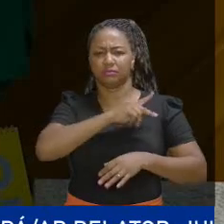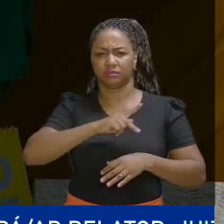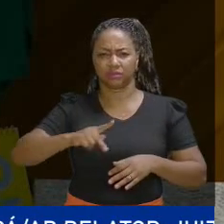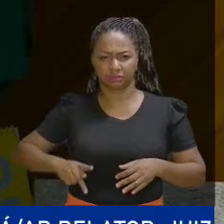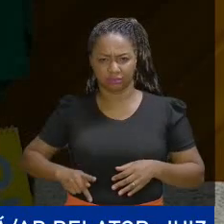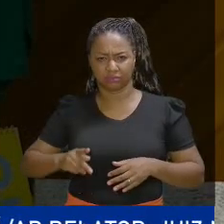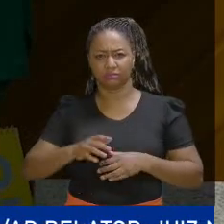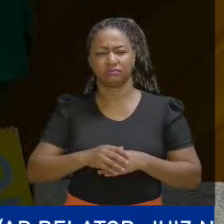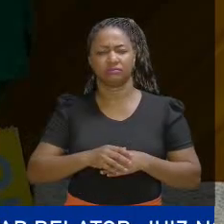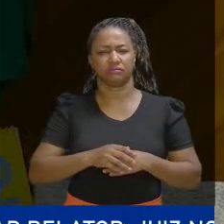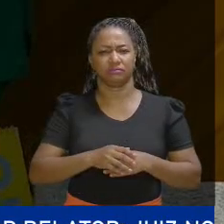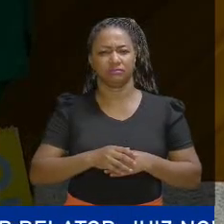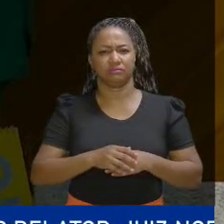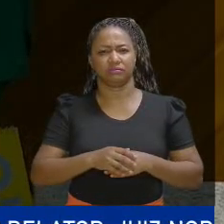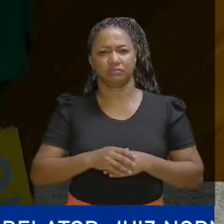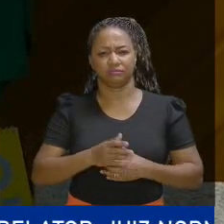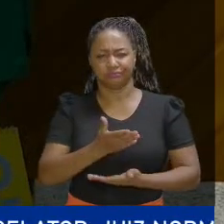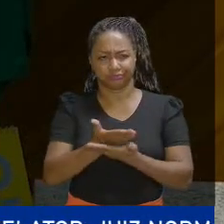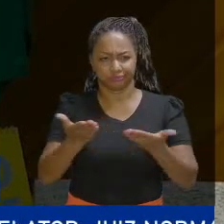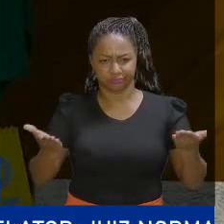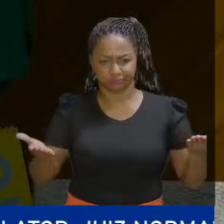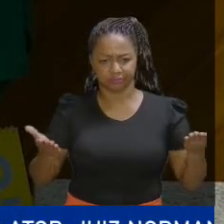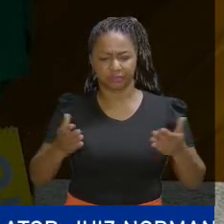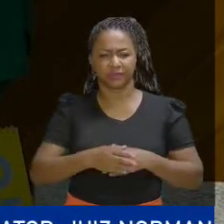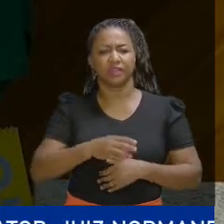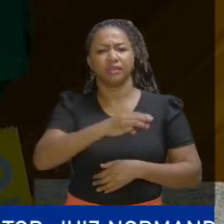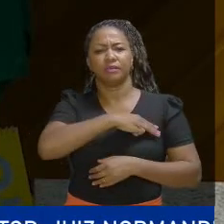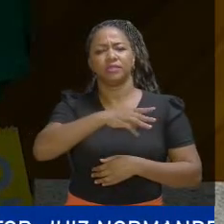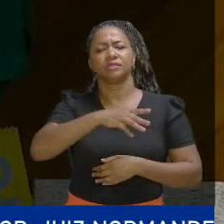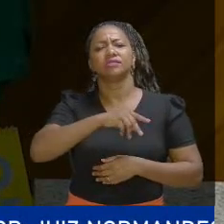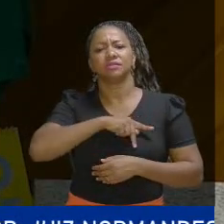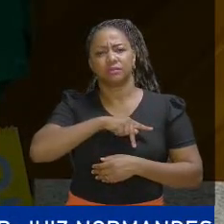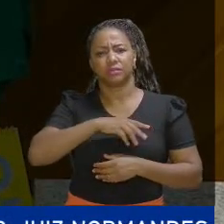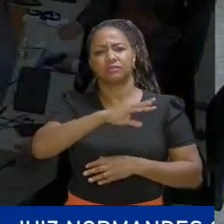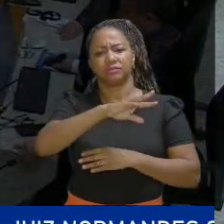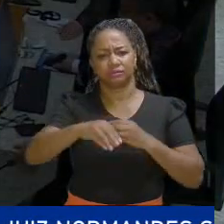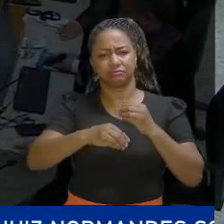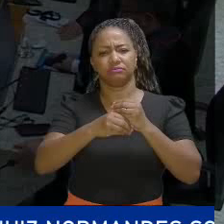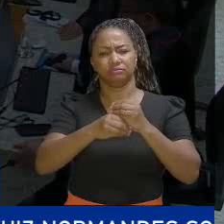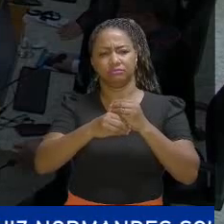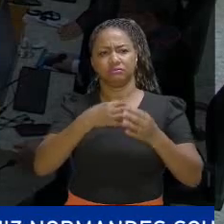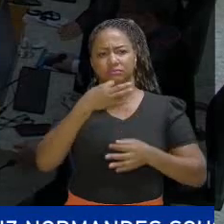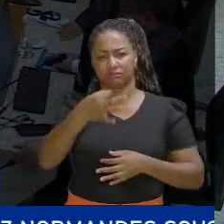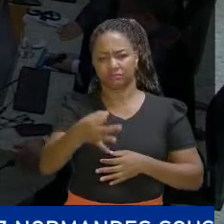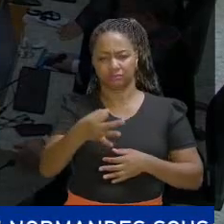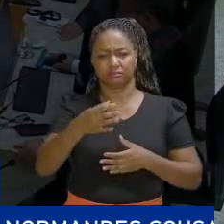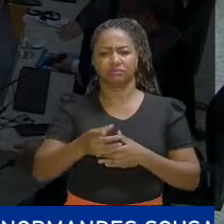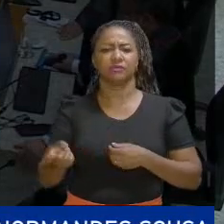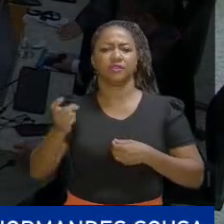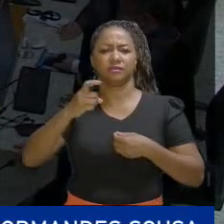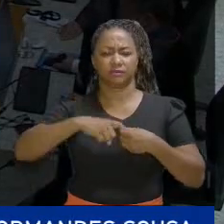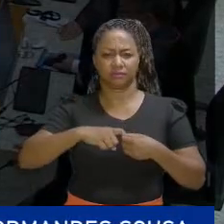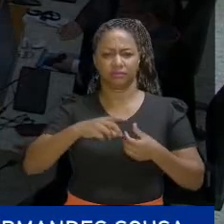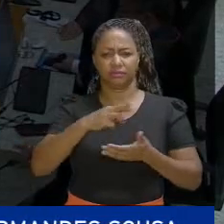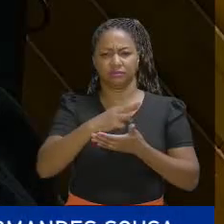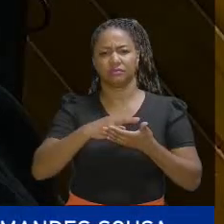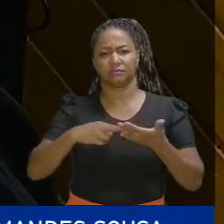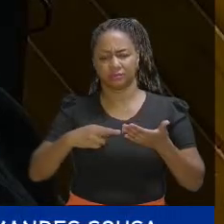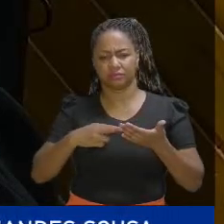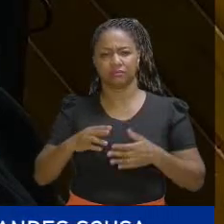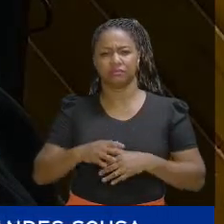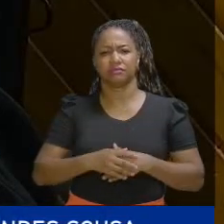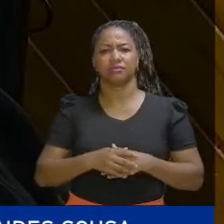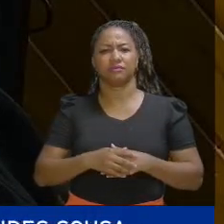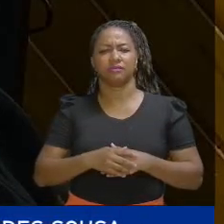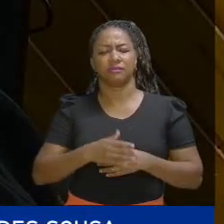Procuradora Regional Litoral, doutora Sara Cavalcante. O Ministério Público reitera o seu parecer. Devolvo a palavra ao relator. Então,